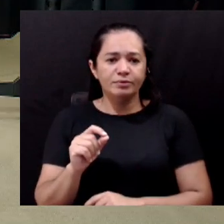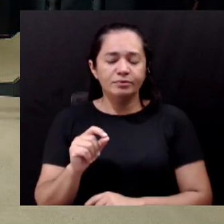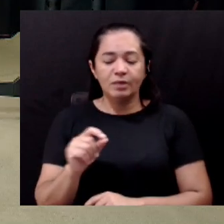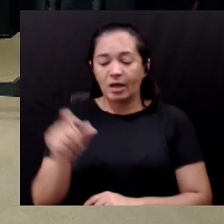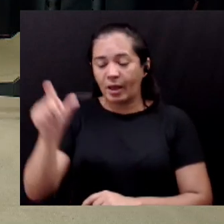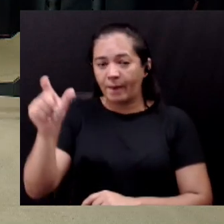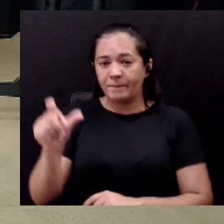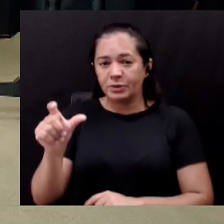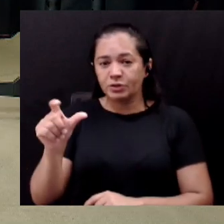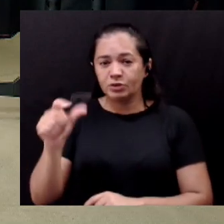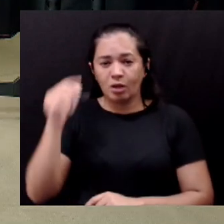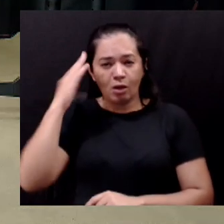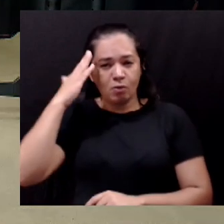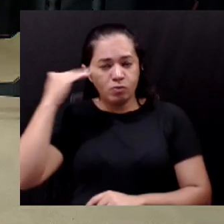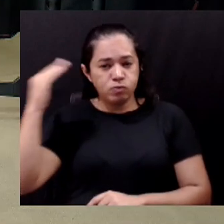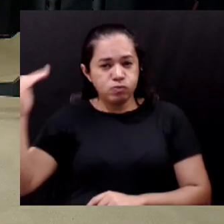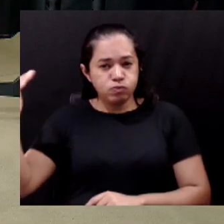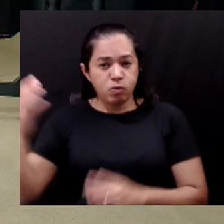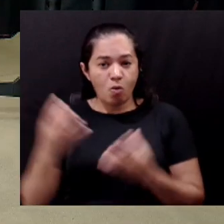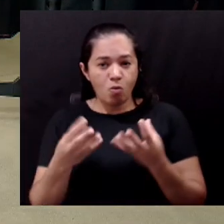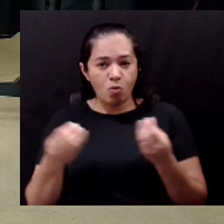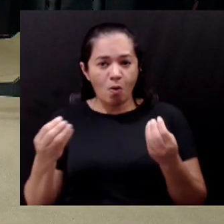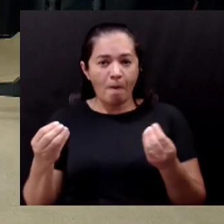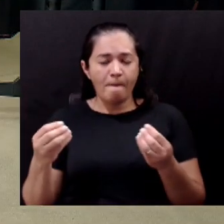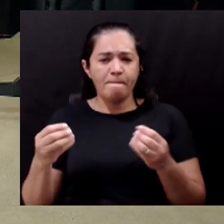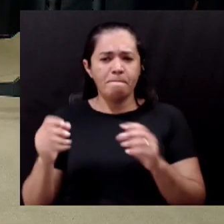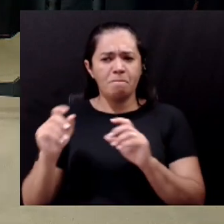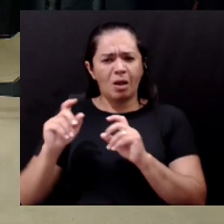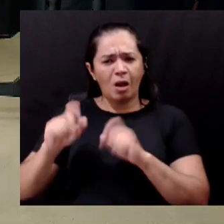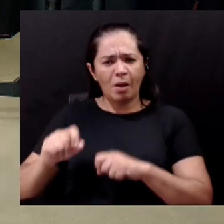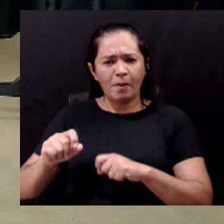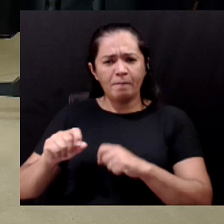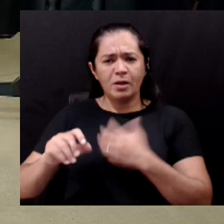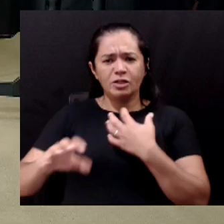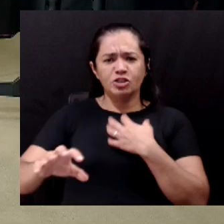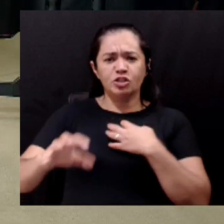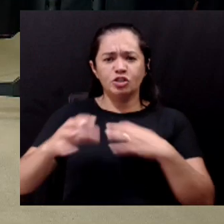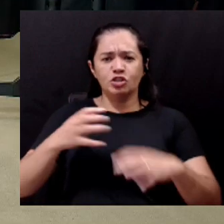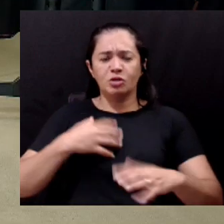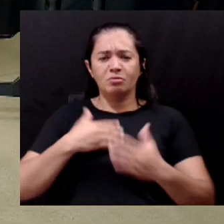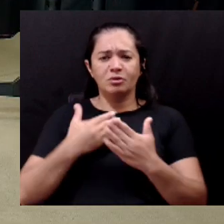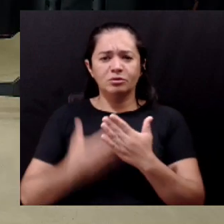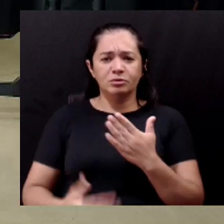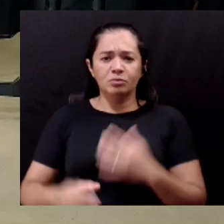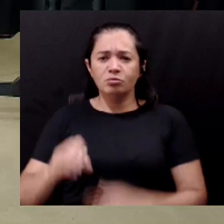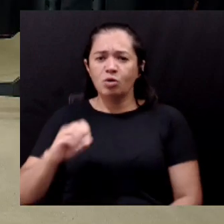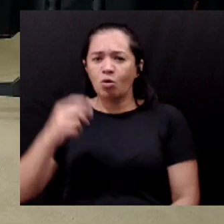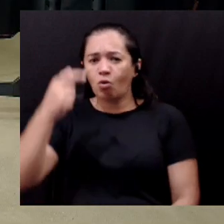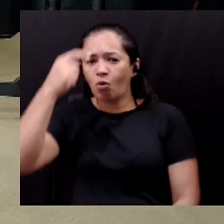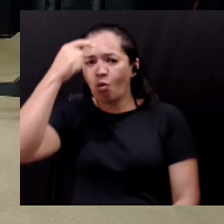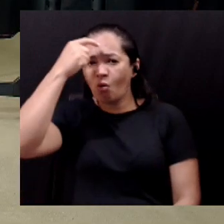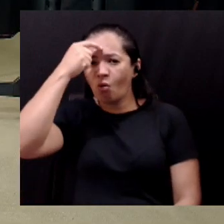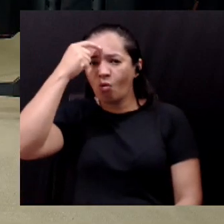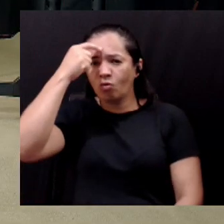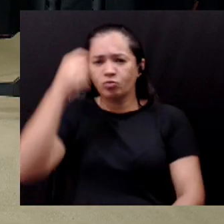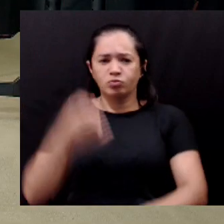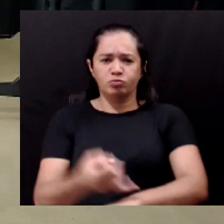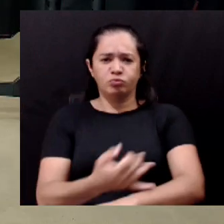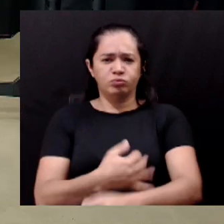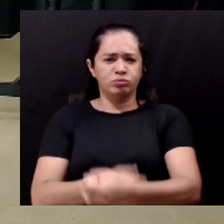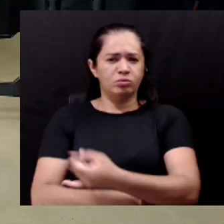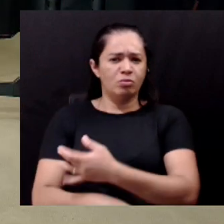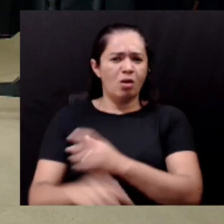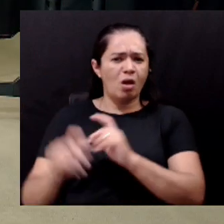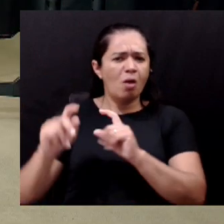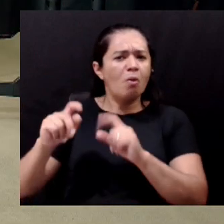causar perda de empatia ou consciência emocional, como dizem alguns estudos.